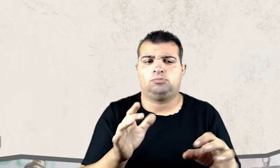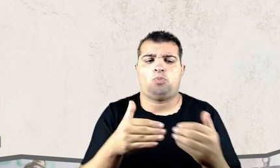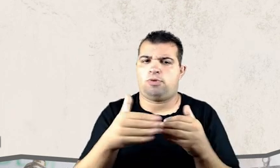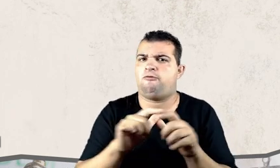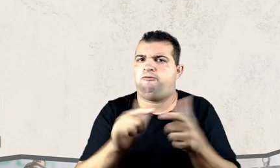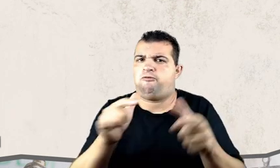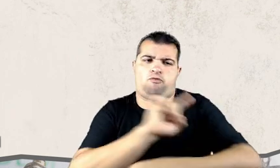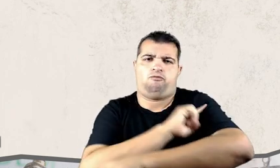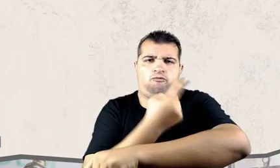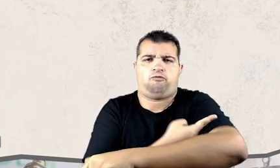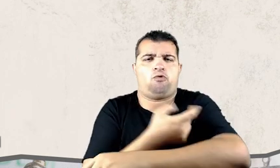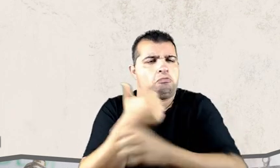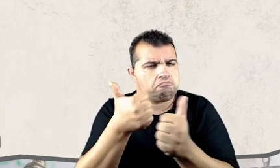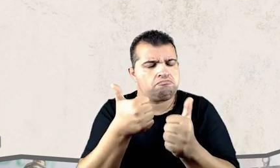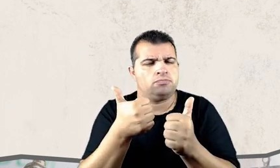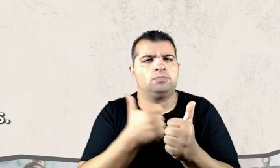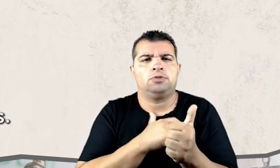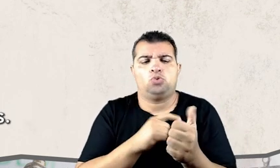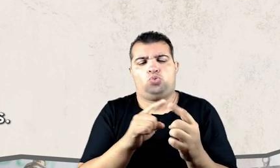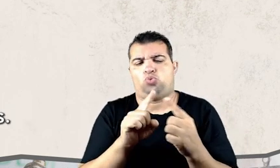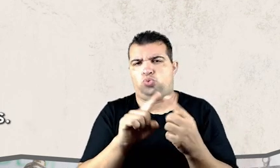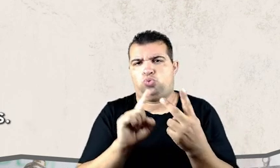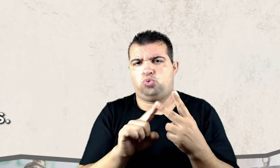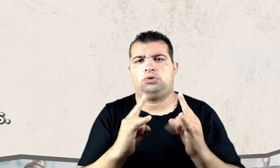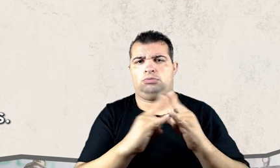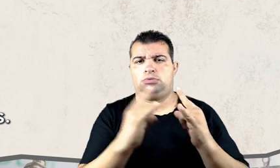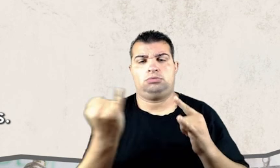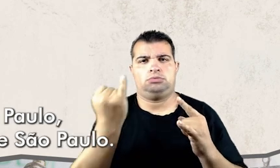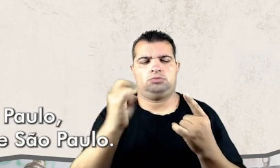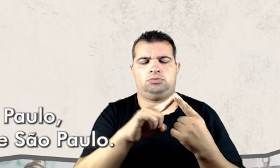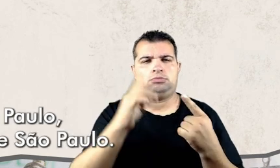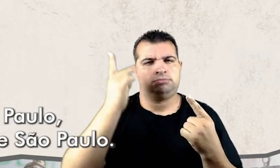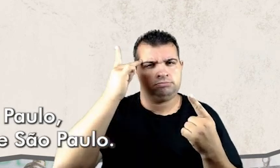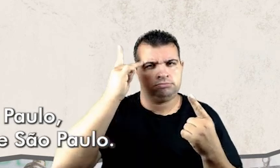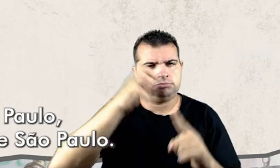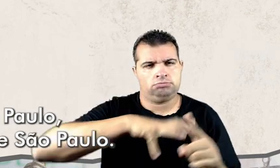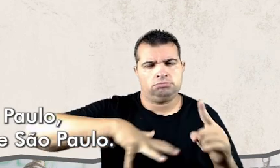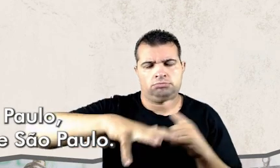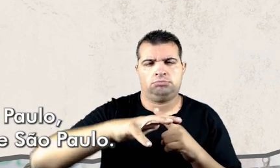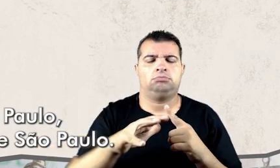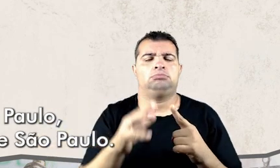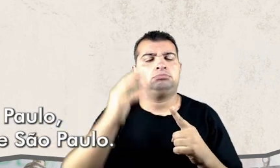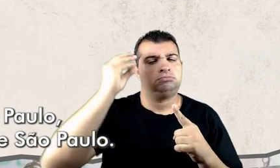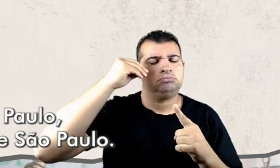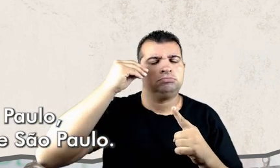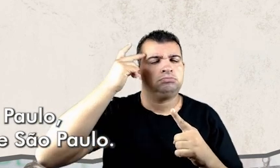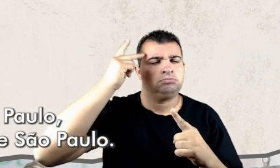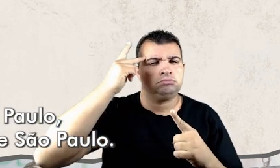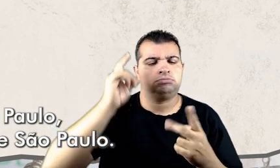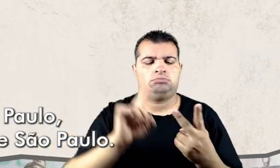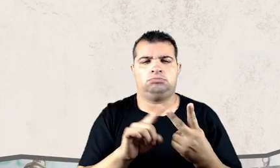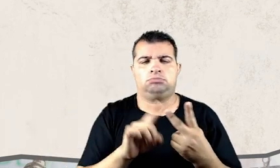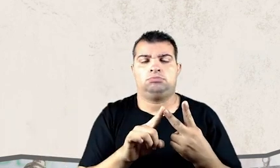ela fica poderosa, entendeu? Já havia duas instituições importantes, uma em São Paulo, Sociedade de Psicologia de São Paulo,